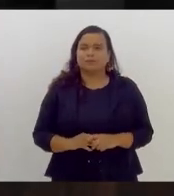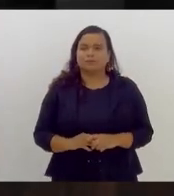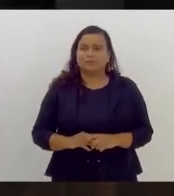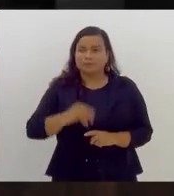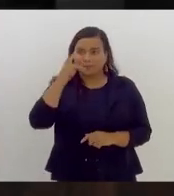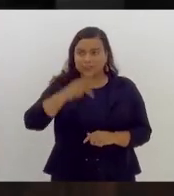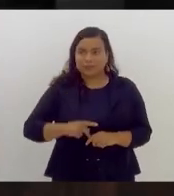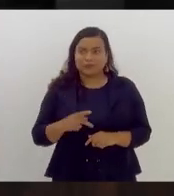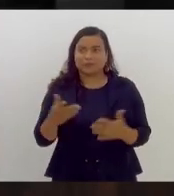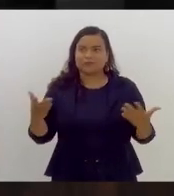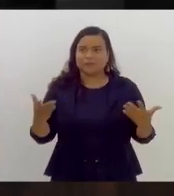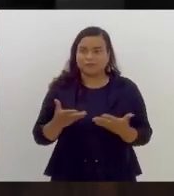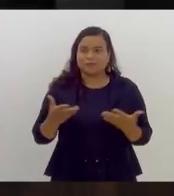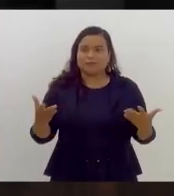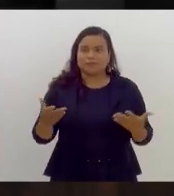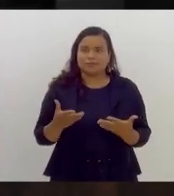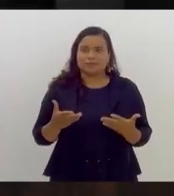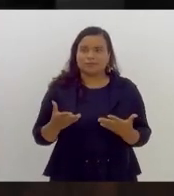Presidência vai